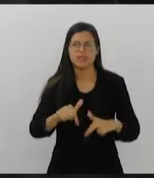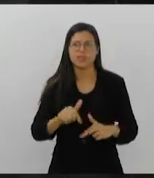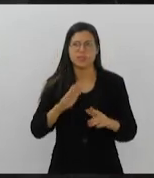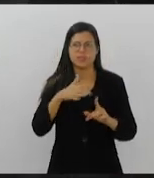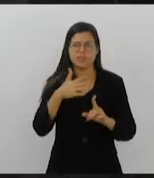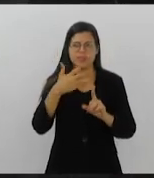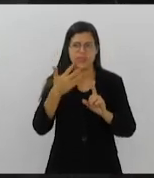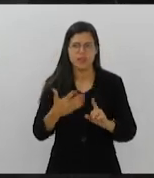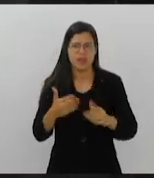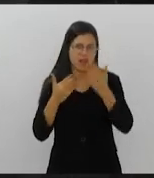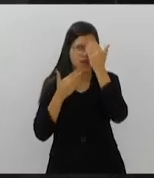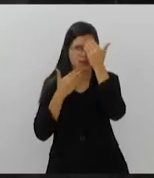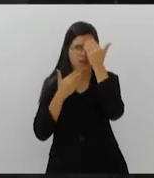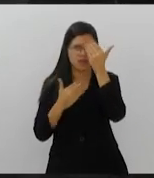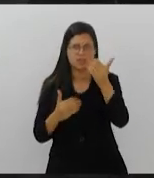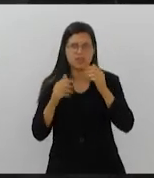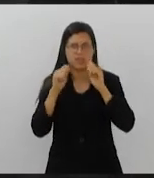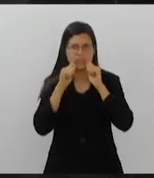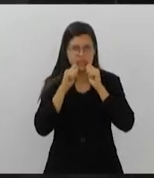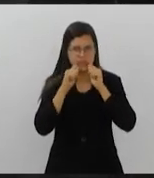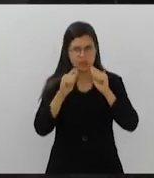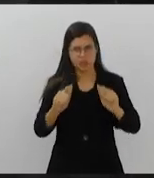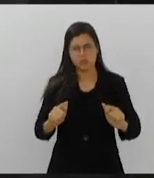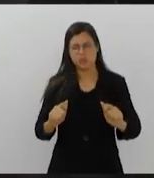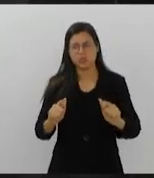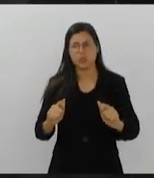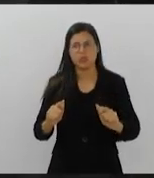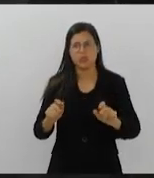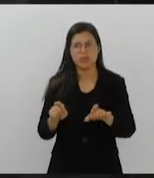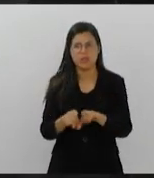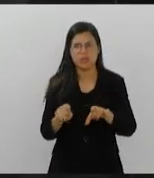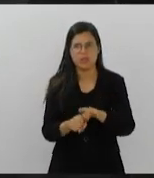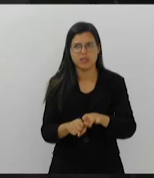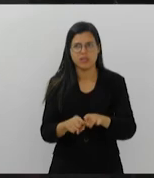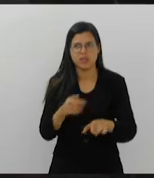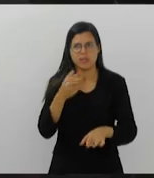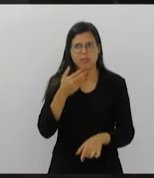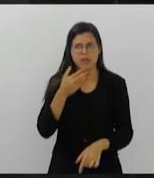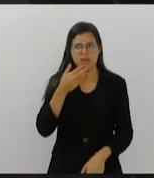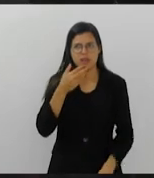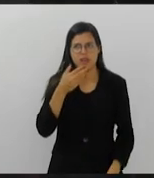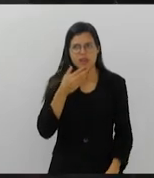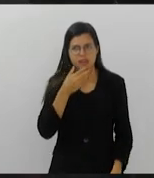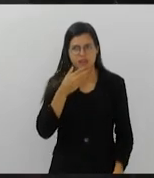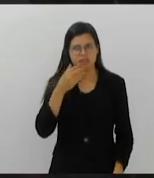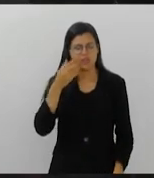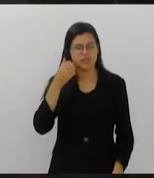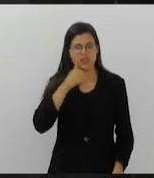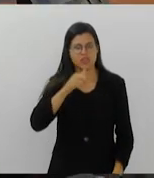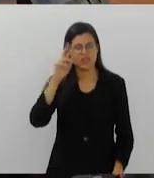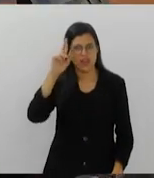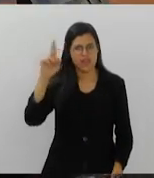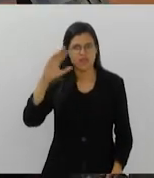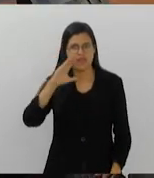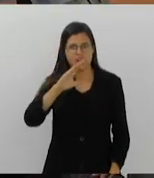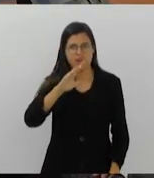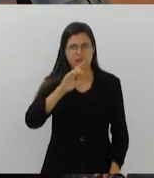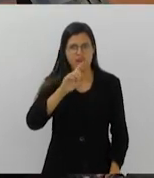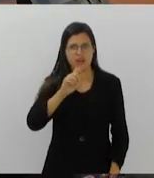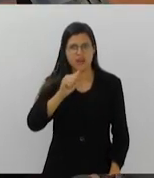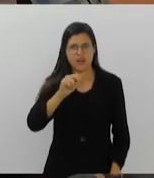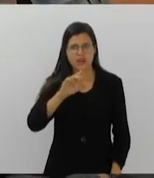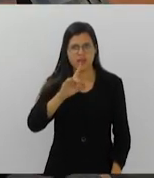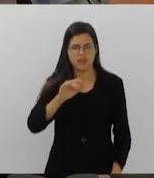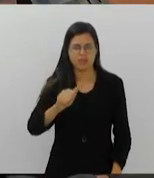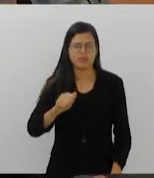noite. Agradecer a minha assessoria, a minha chefe de gabinete, a Cláudia, que é quem organiza. Cadê a Claudinha? Claudinha está tá